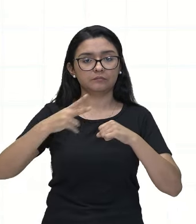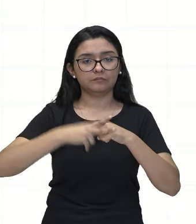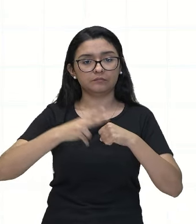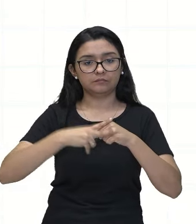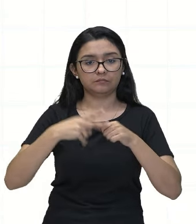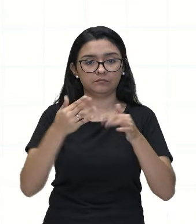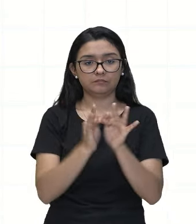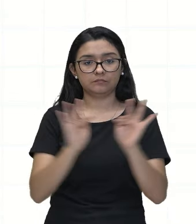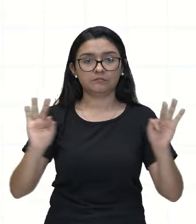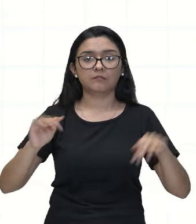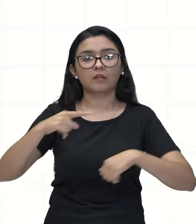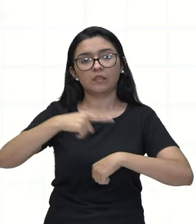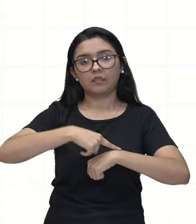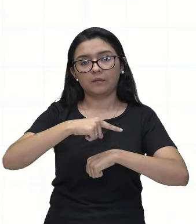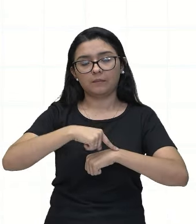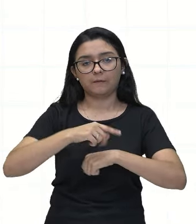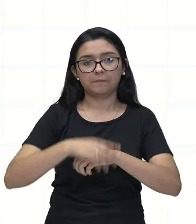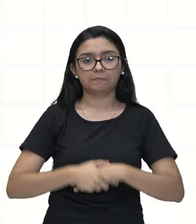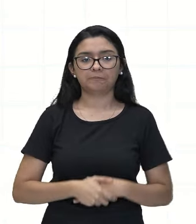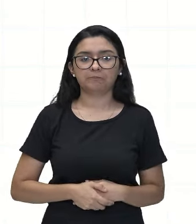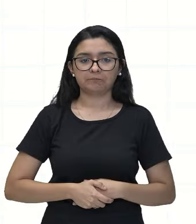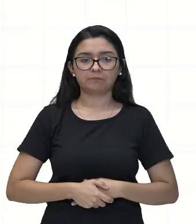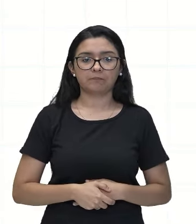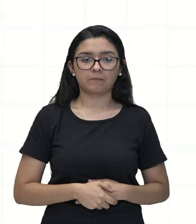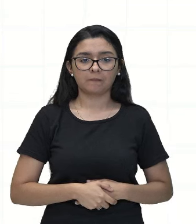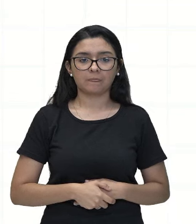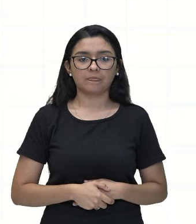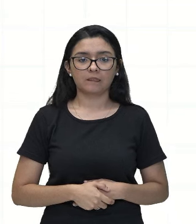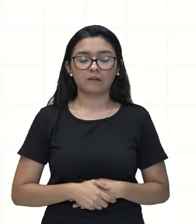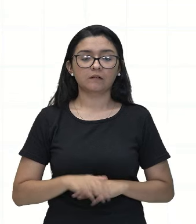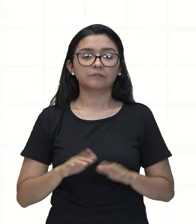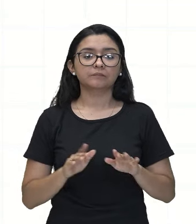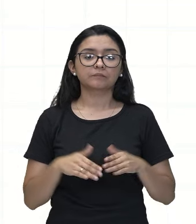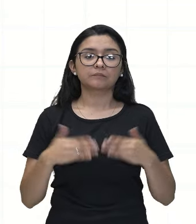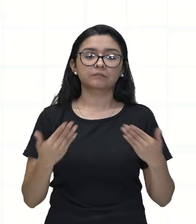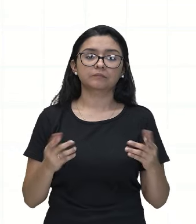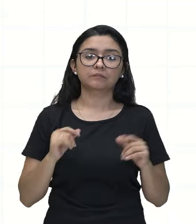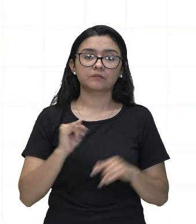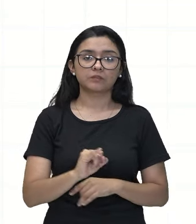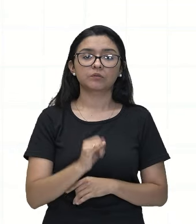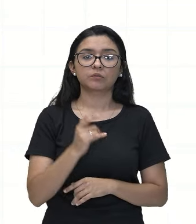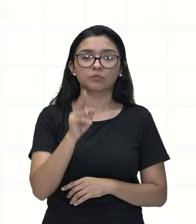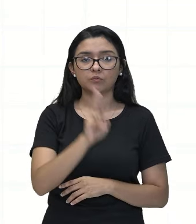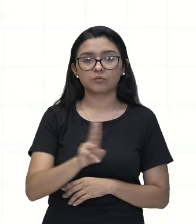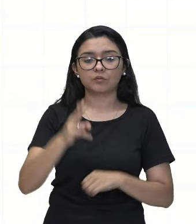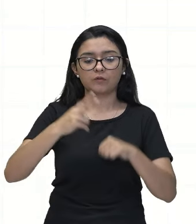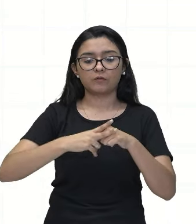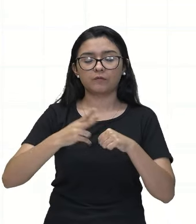tempo decorrido né agora se eu usar o verbo fazer em um outro contexto ele pode se transformar em um verbo de